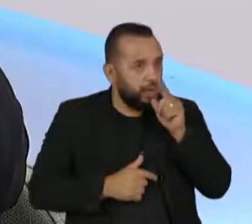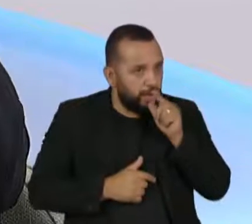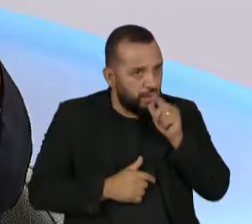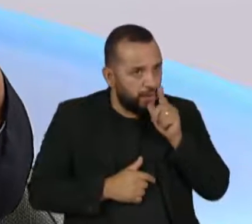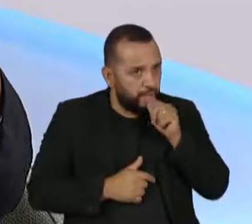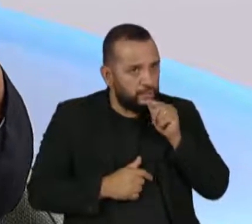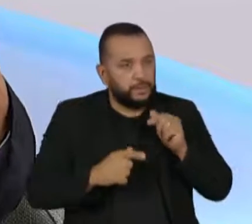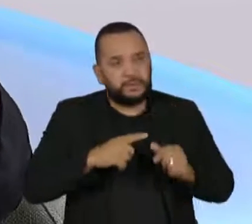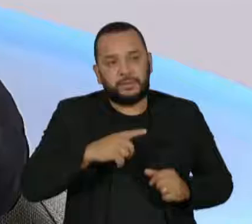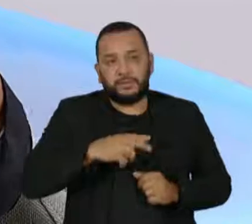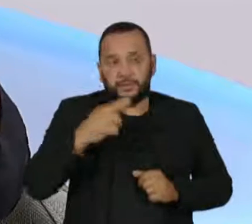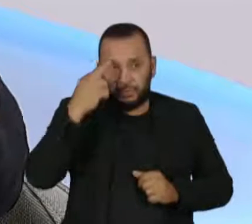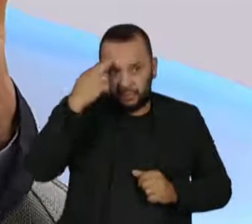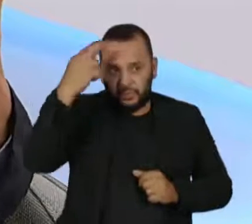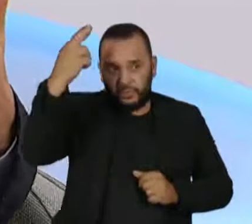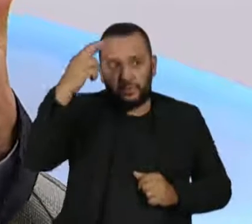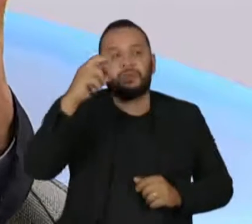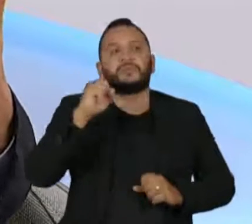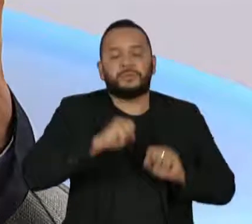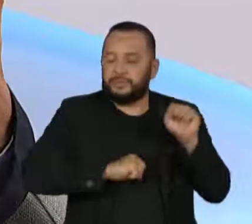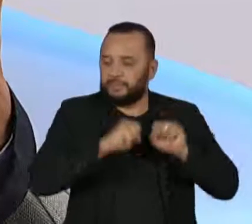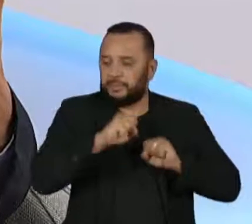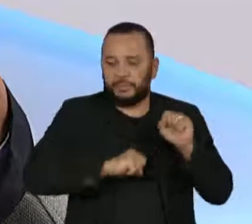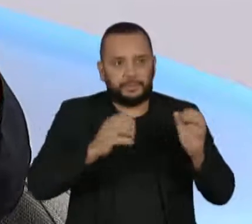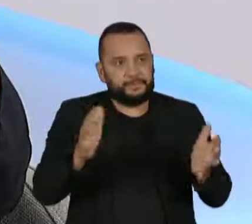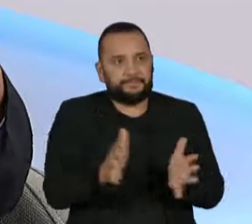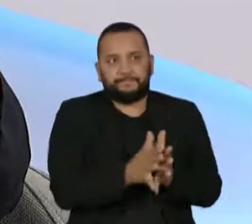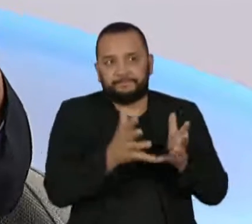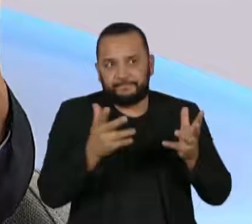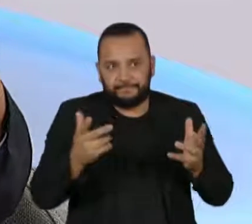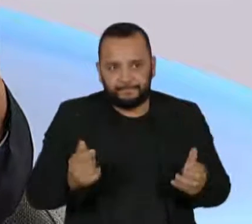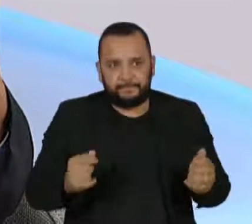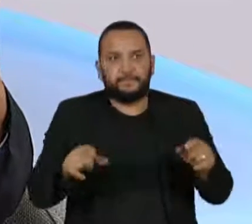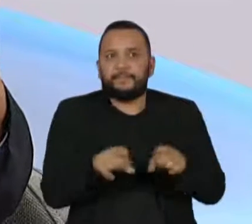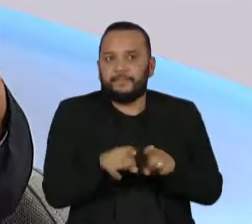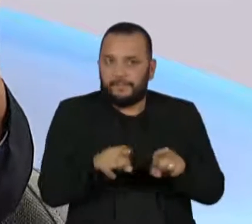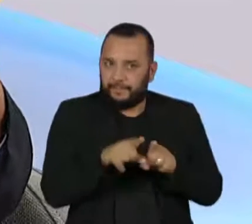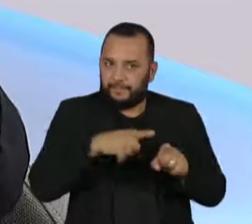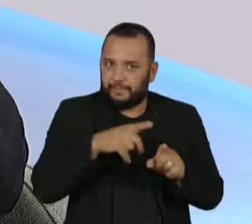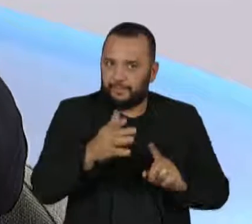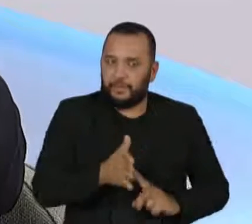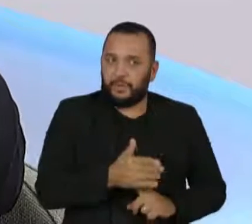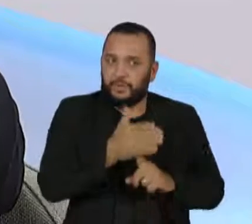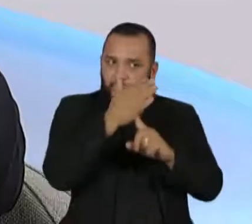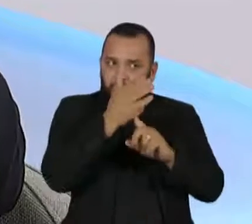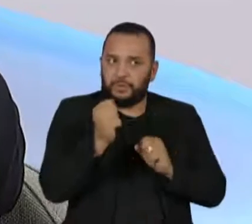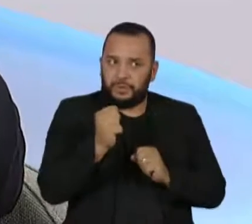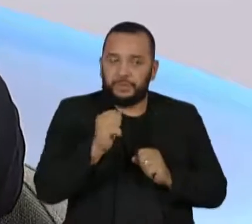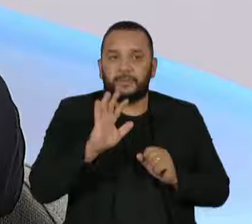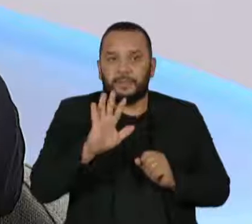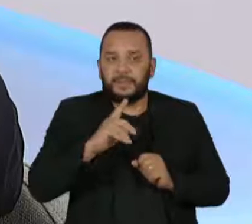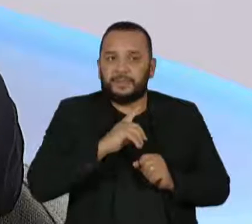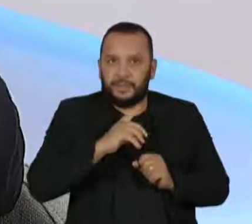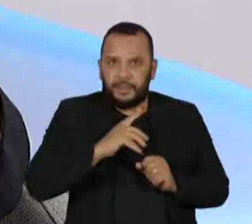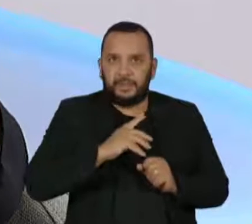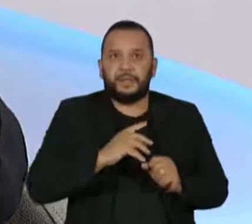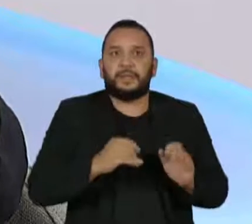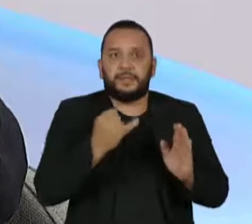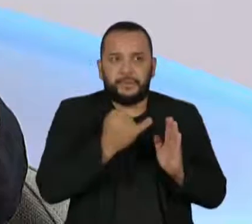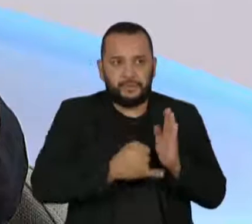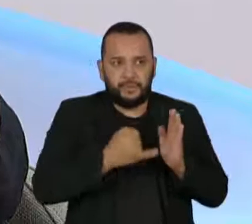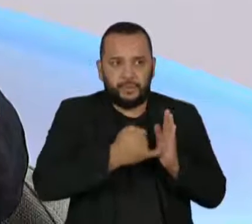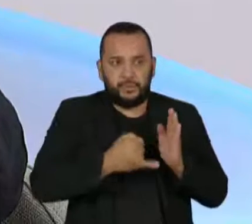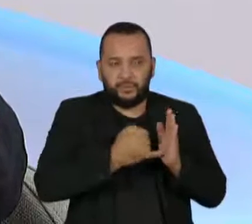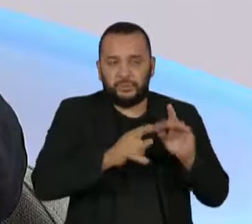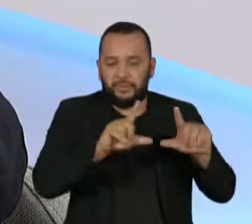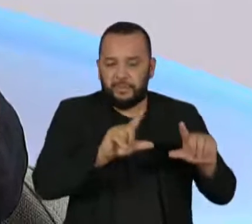tem empresários espetaculares, tem tecnologia, mas tem tributação muito